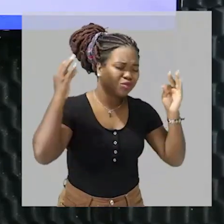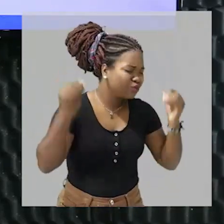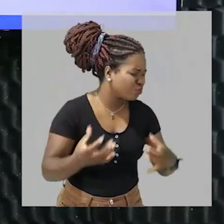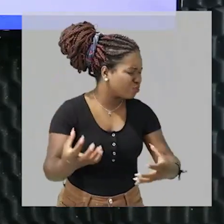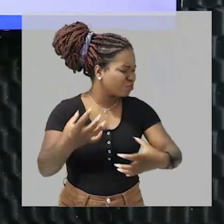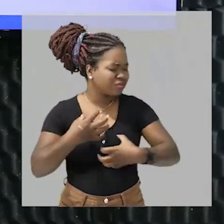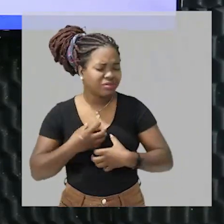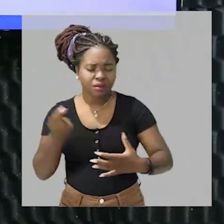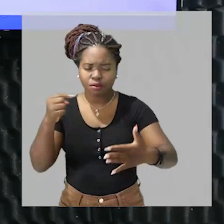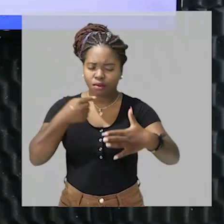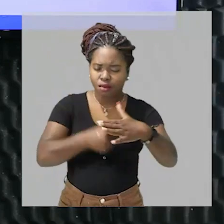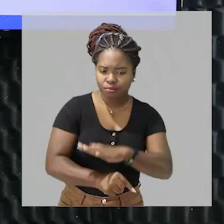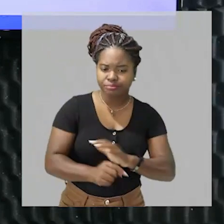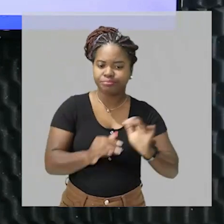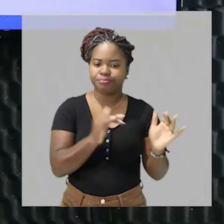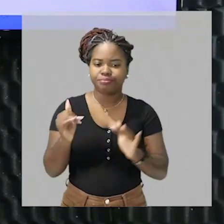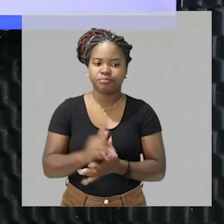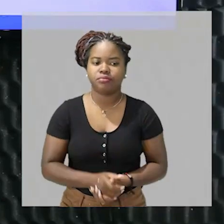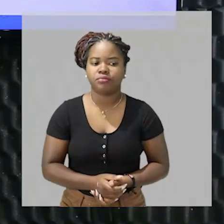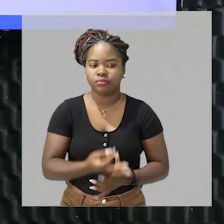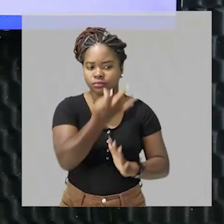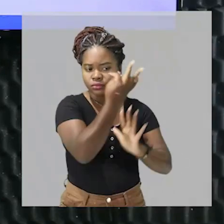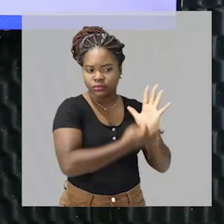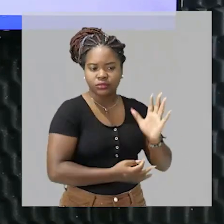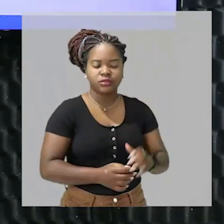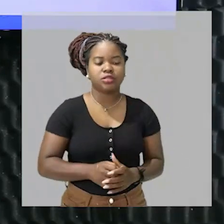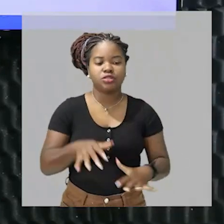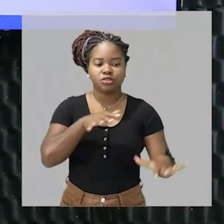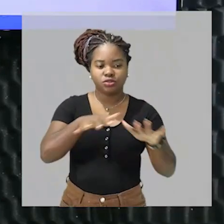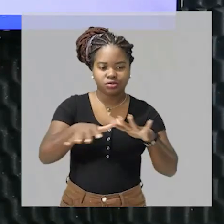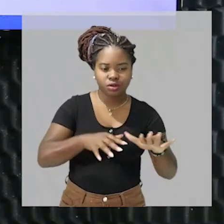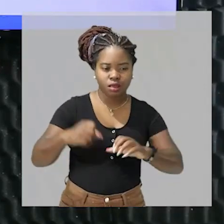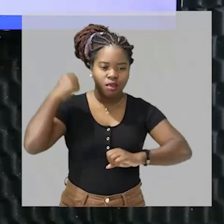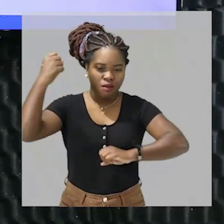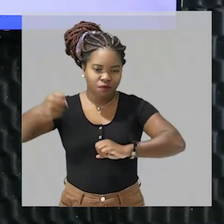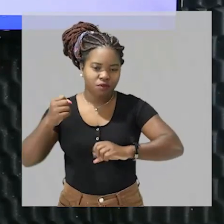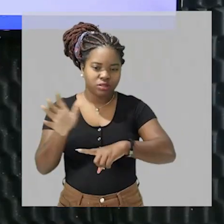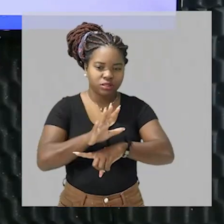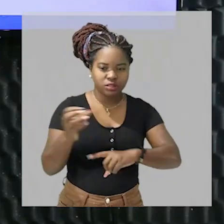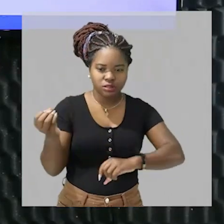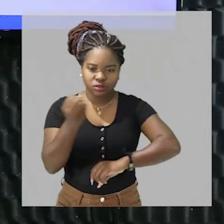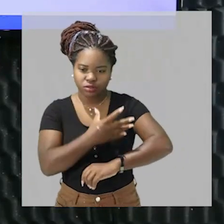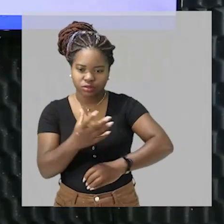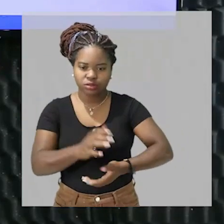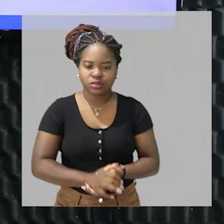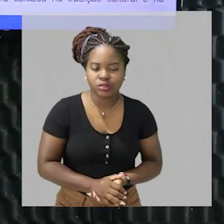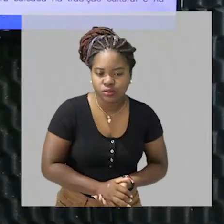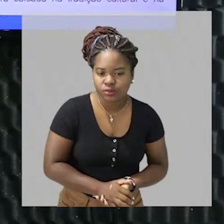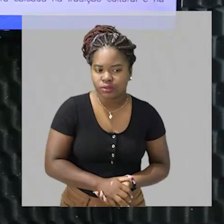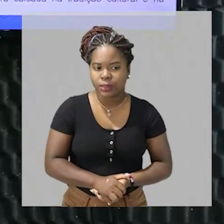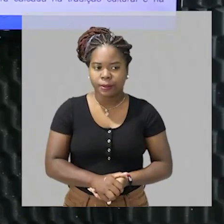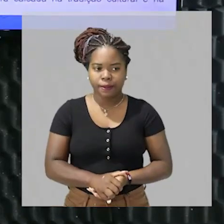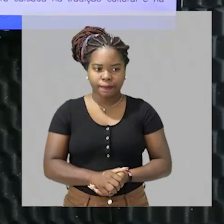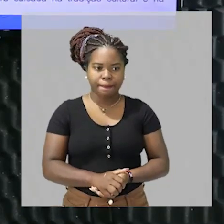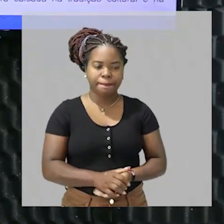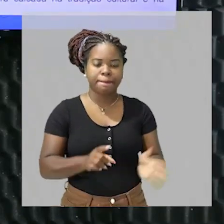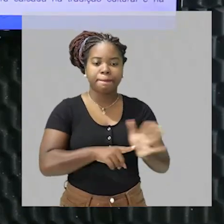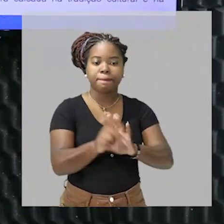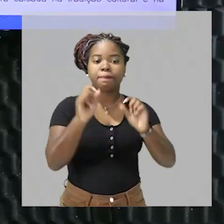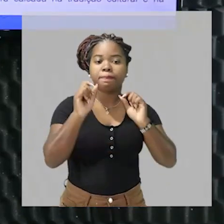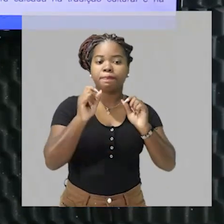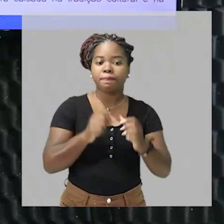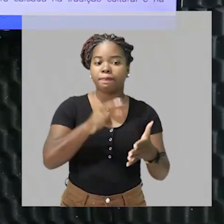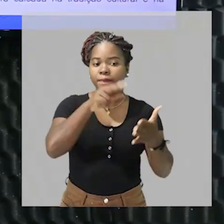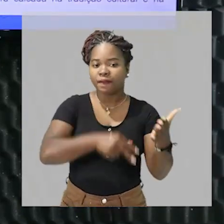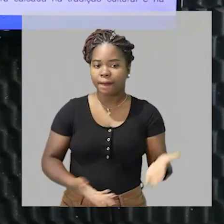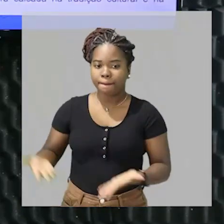as profundidades. Texto da Revolução do Cinema Novo, Antropologia do Tropicalismo. A pergunta